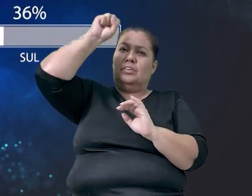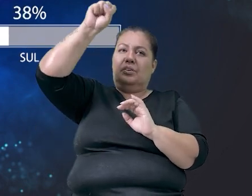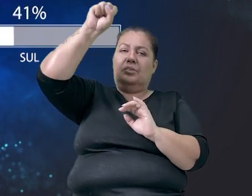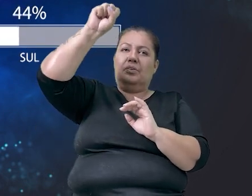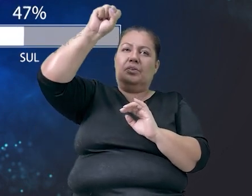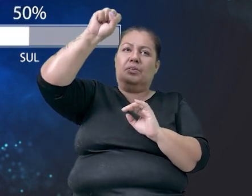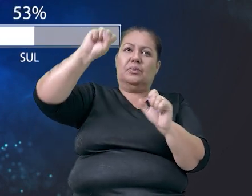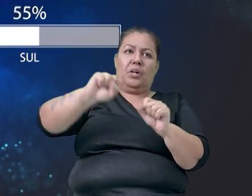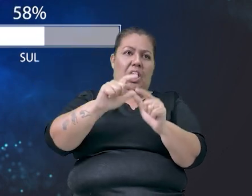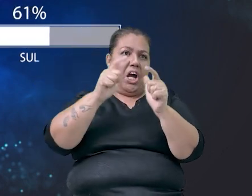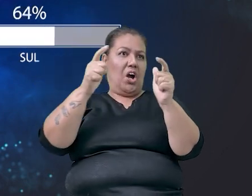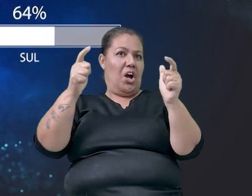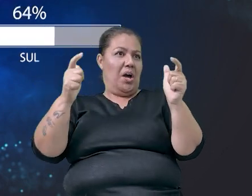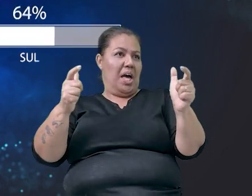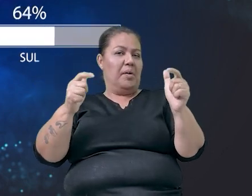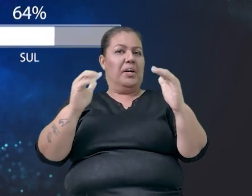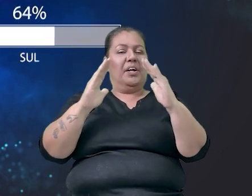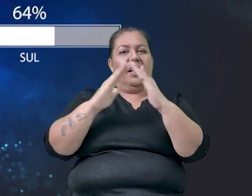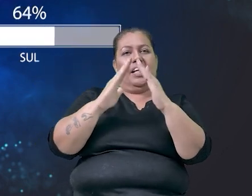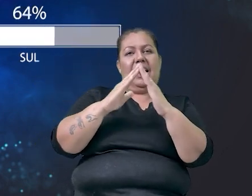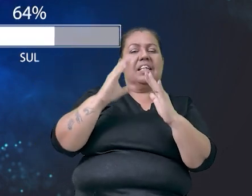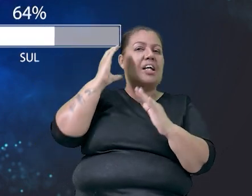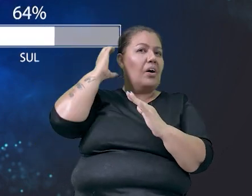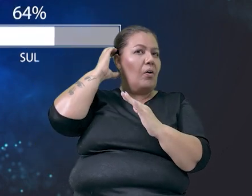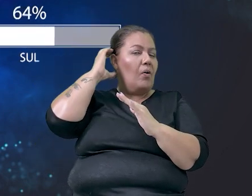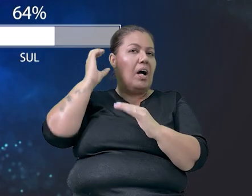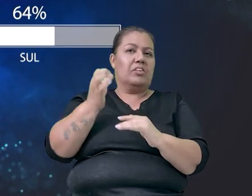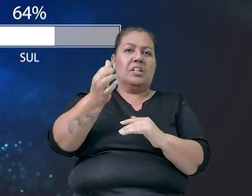a maior quantidade de residências com rádio,